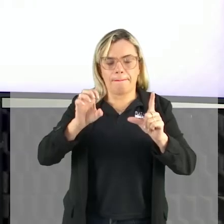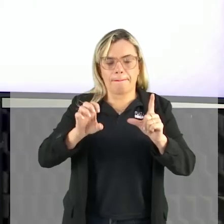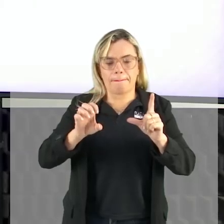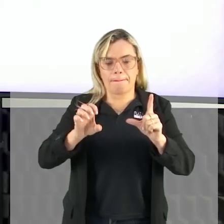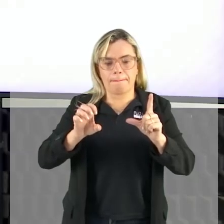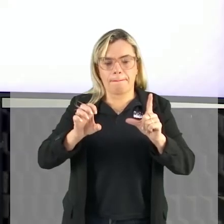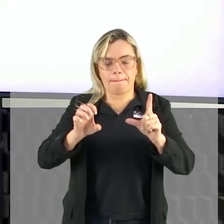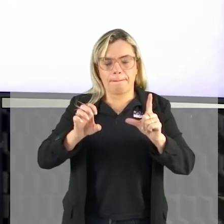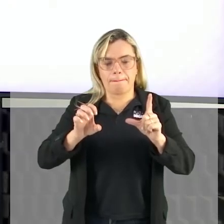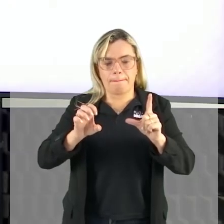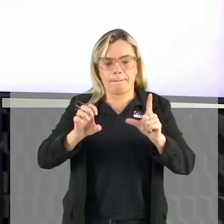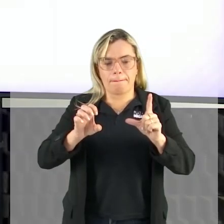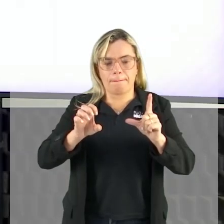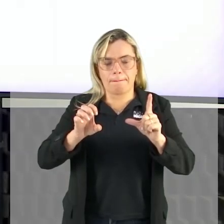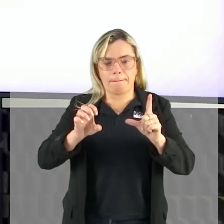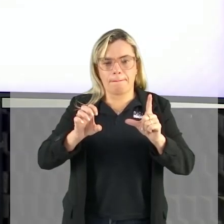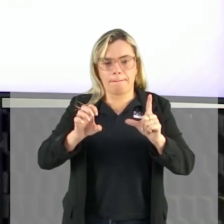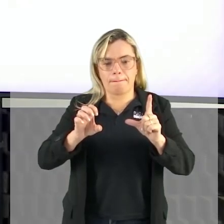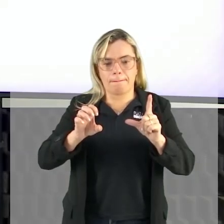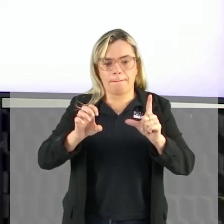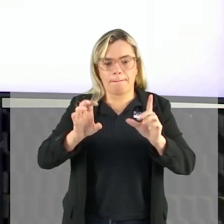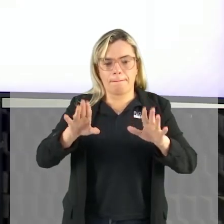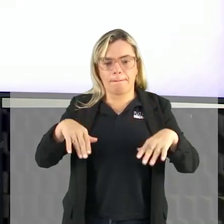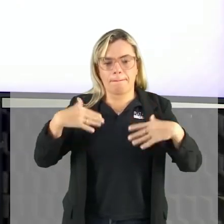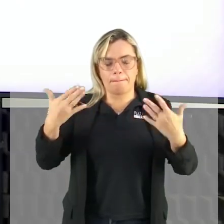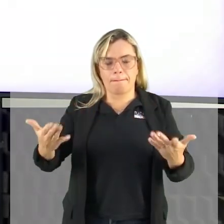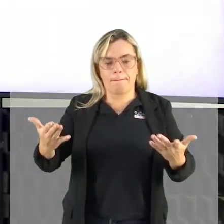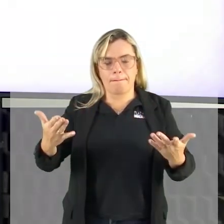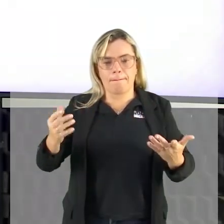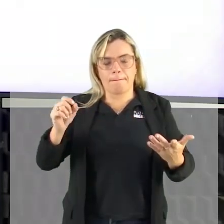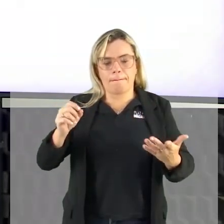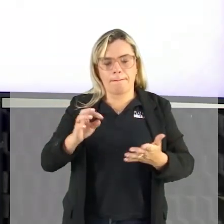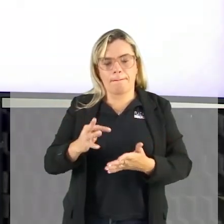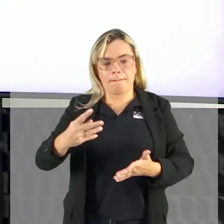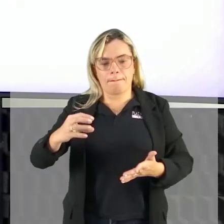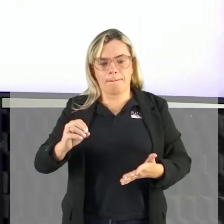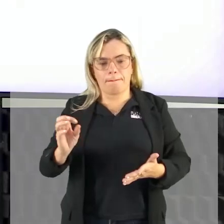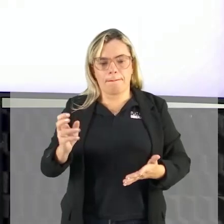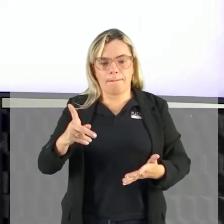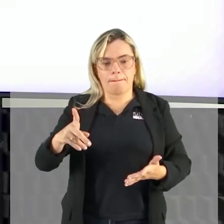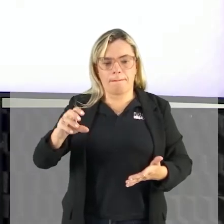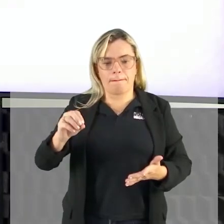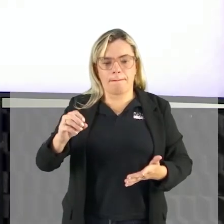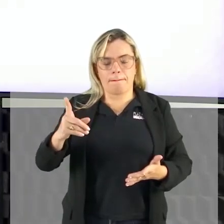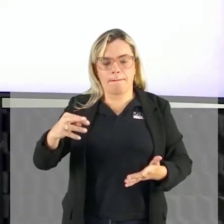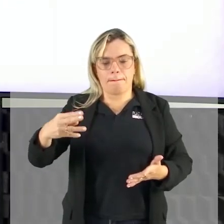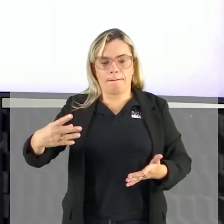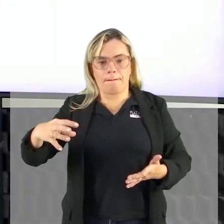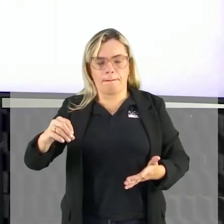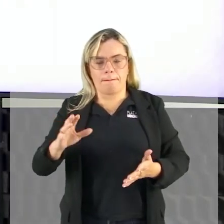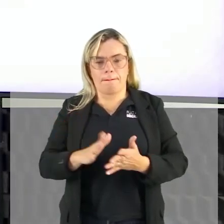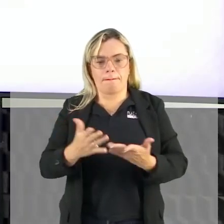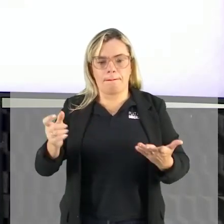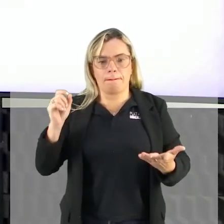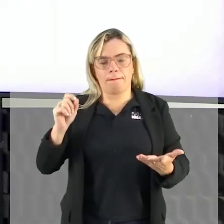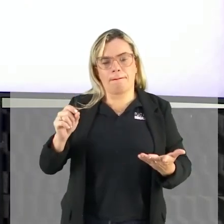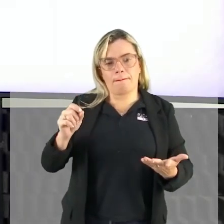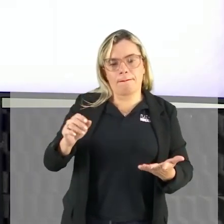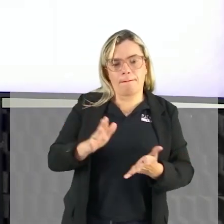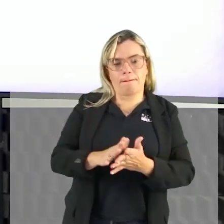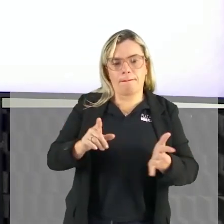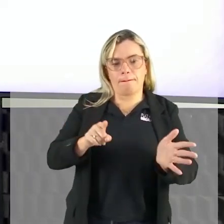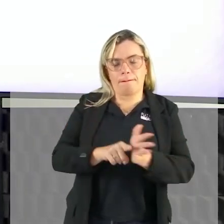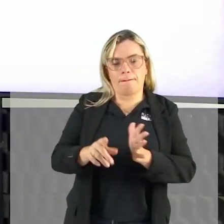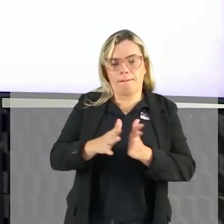E, vasocondutor. Ora, o tubo polínico, né? Então, a